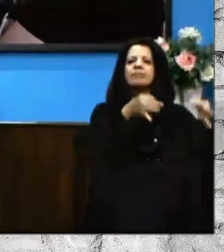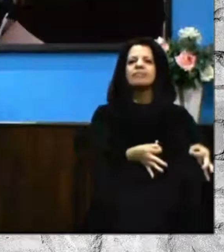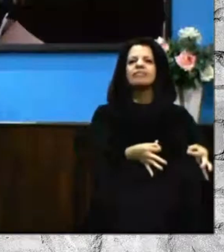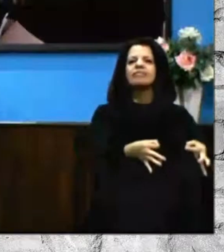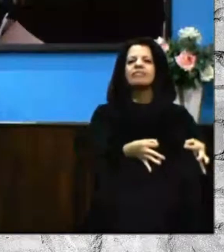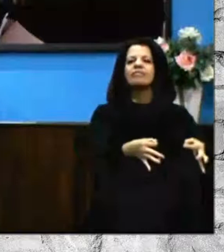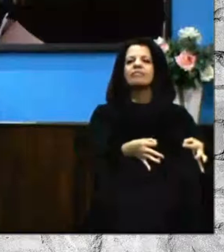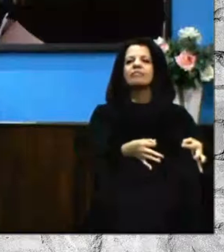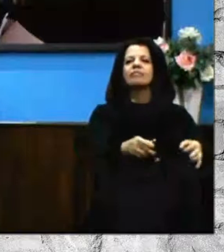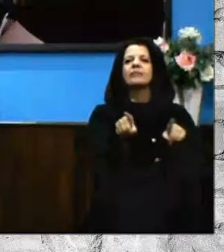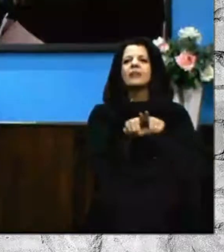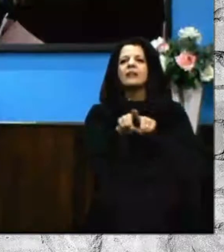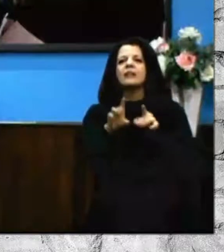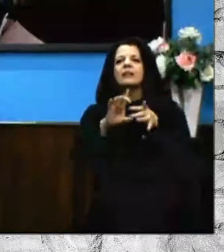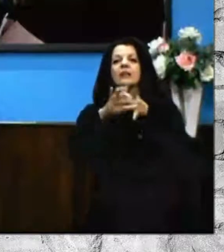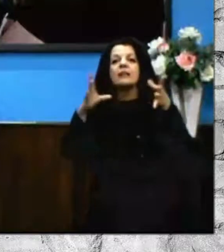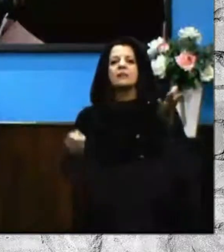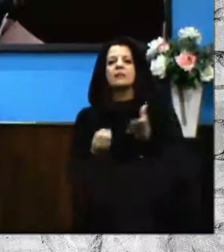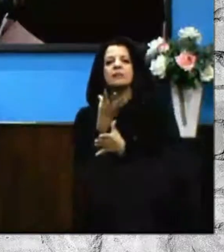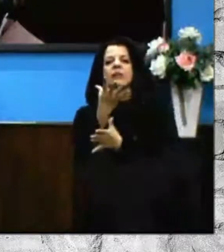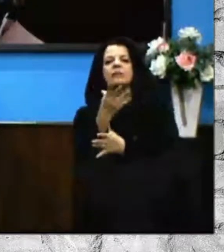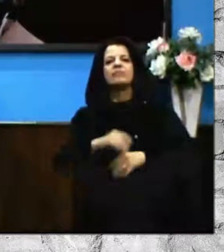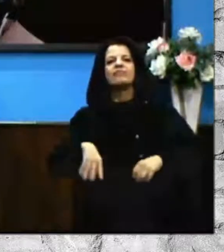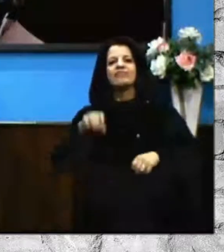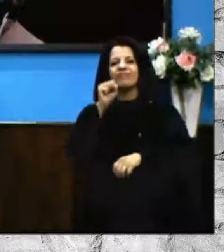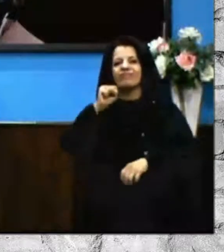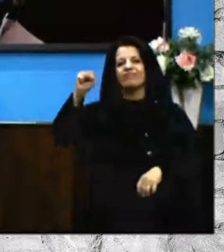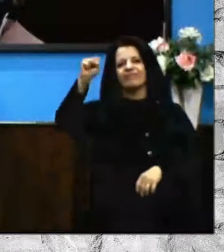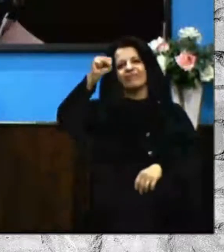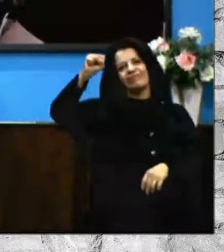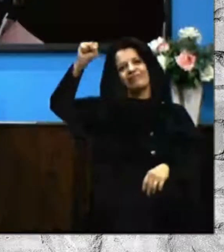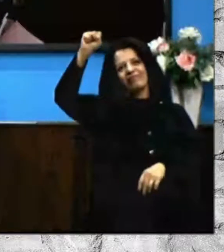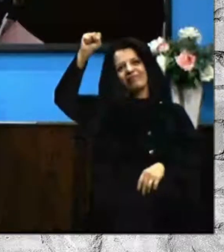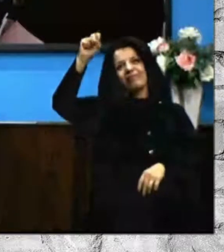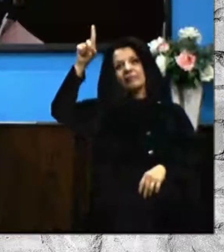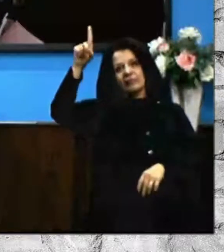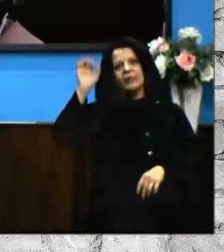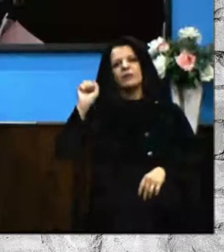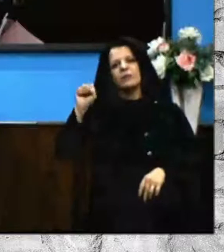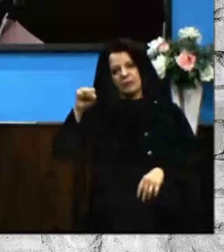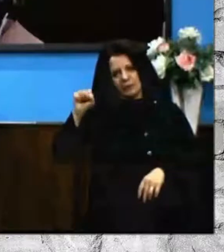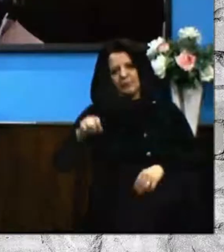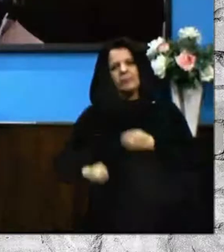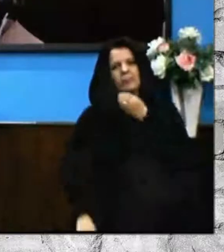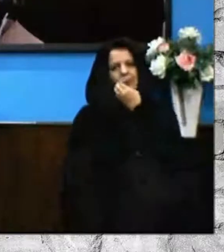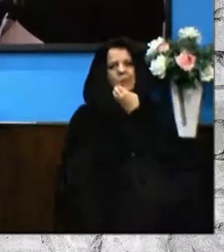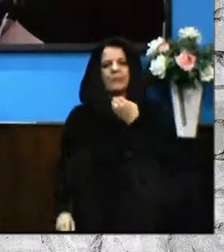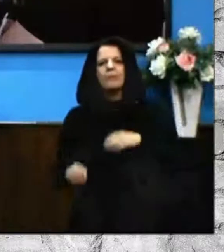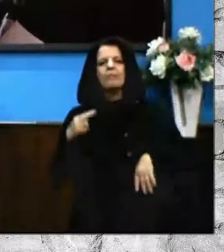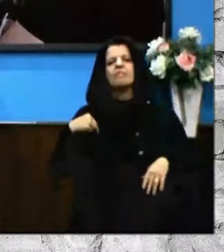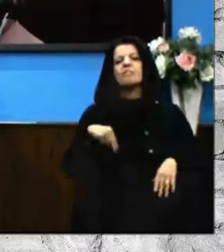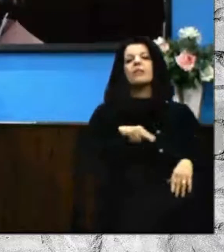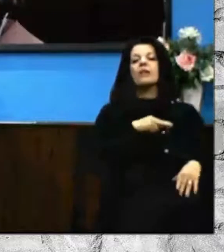Ele também permitiu que isso acontecesse. Ele é soberano. Ele é Senhor. E nós temos